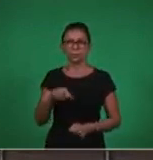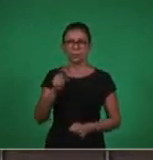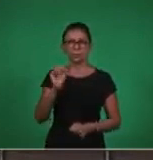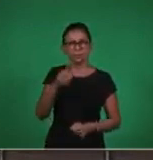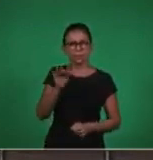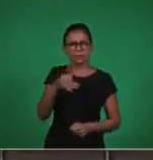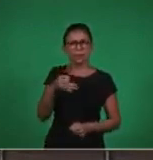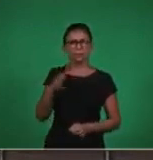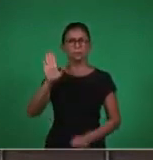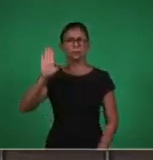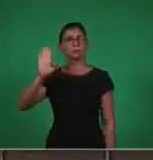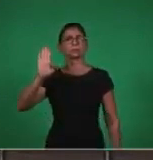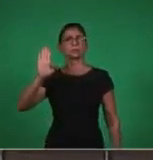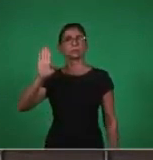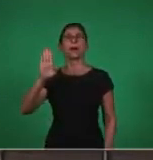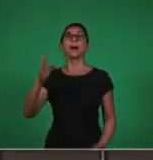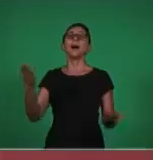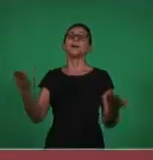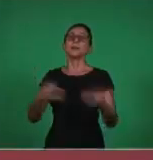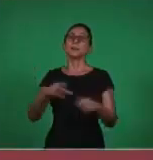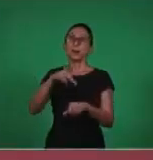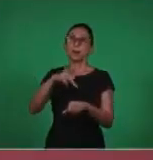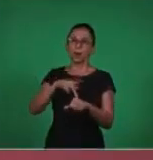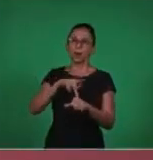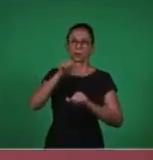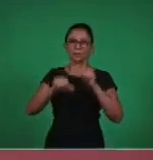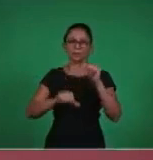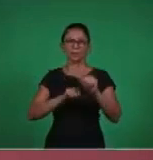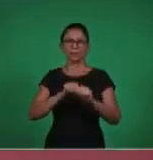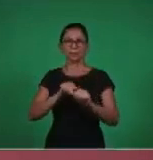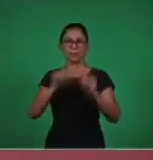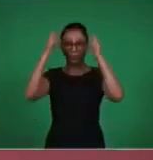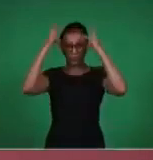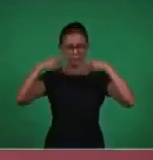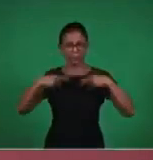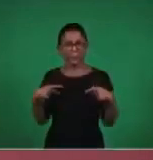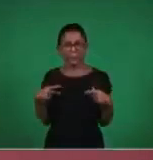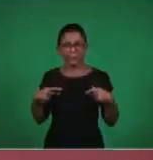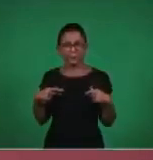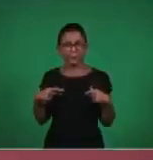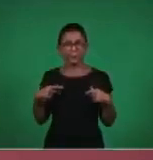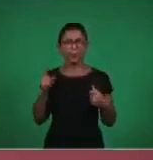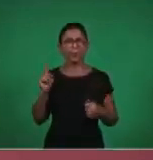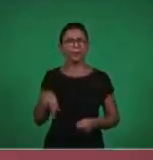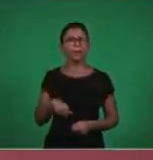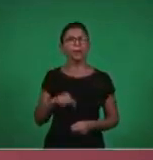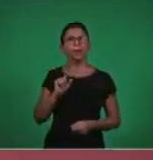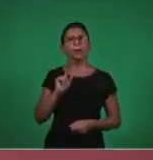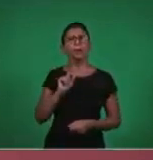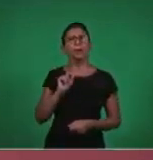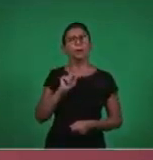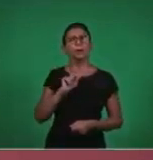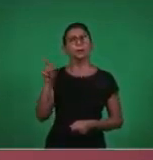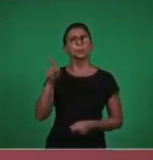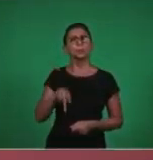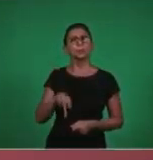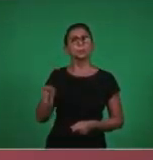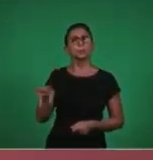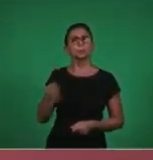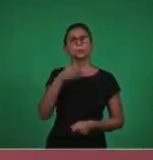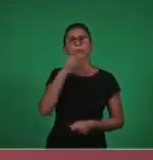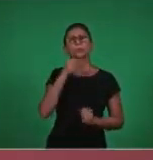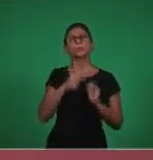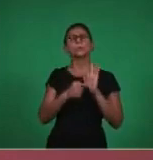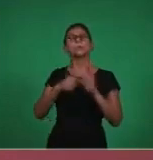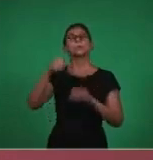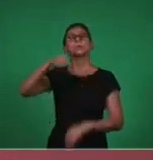Pedra virou gente. Então, porque é o que ele mostrou aqui. Ele mostrou, o professor aqui, ele mostrou